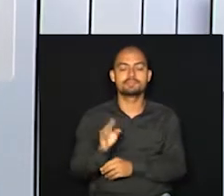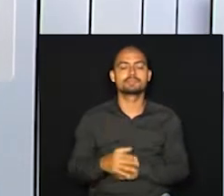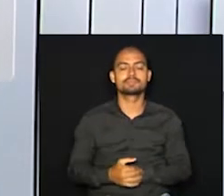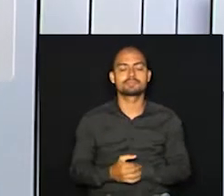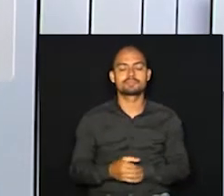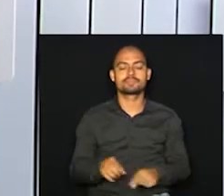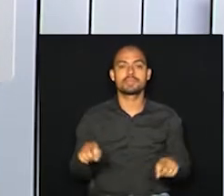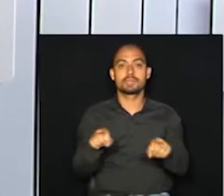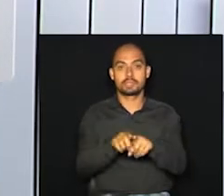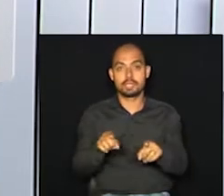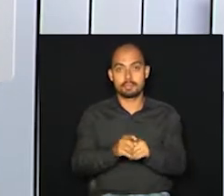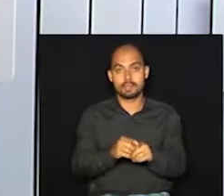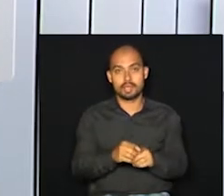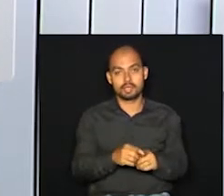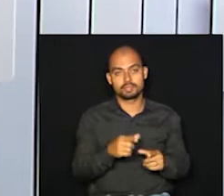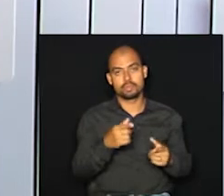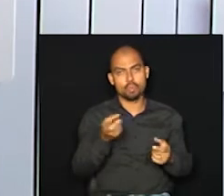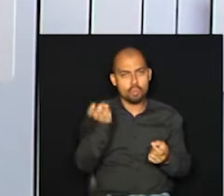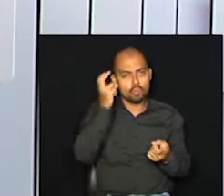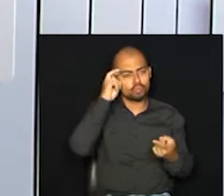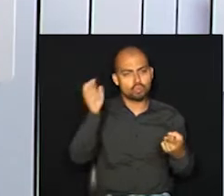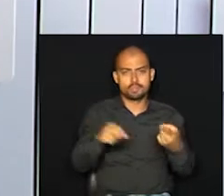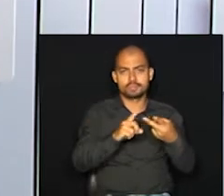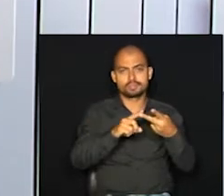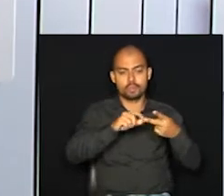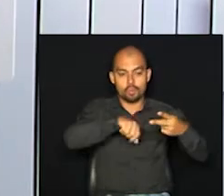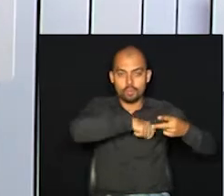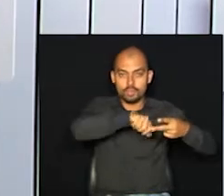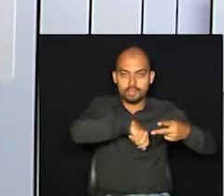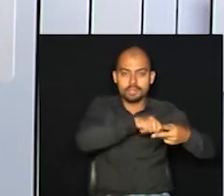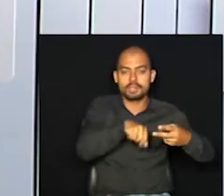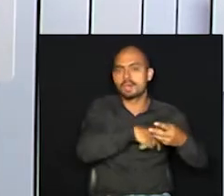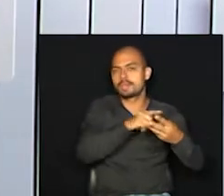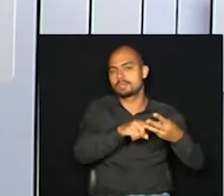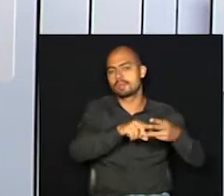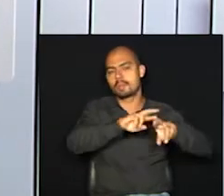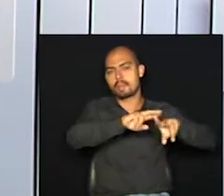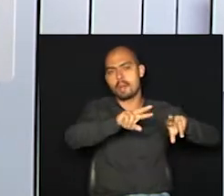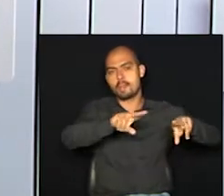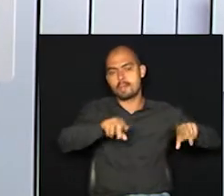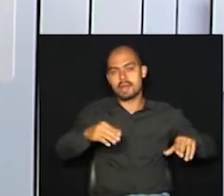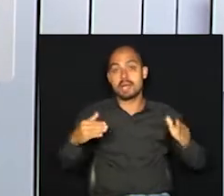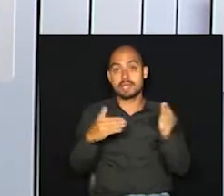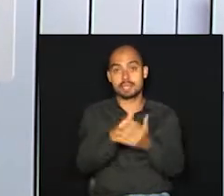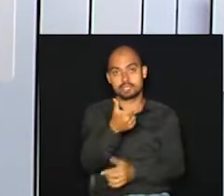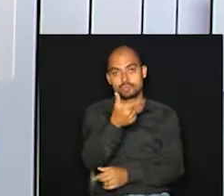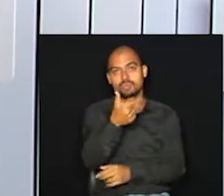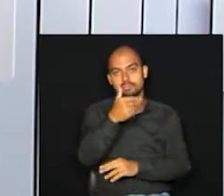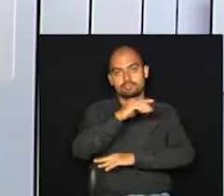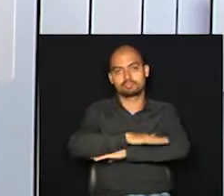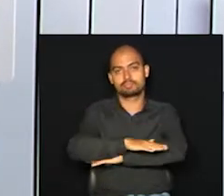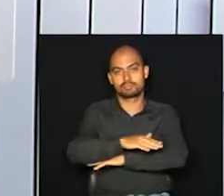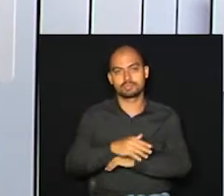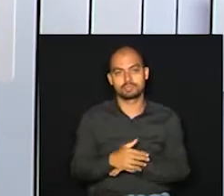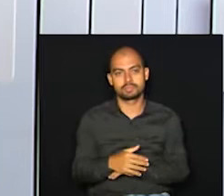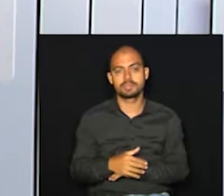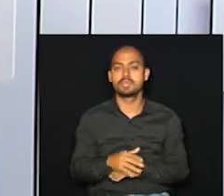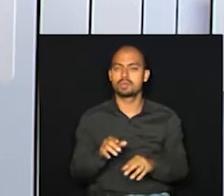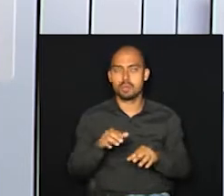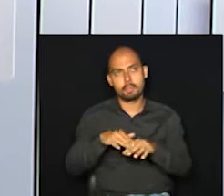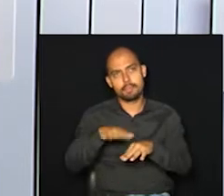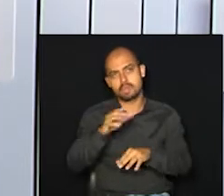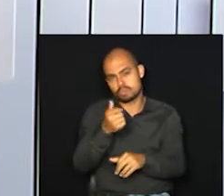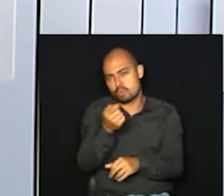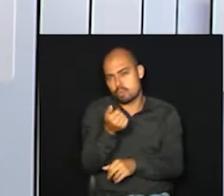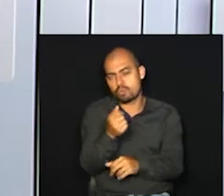os nossos quadros de cultura, de culinária. Programa recheado até as 14h ou um pouquinho mais.